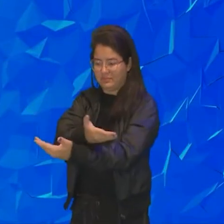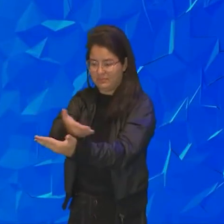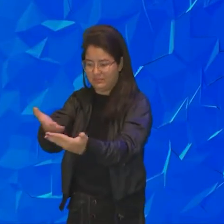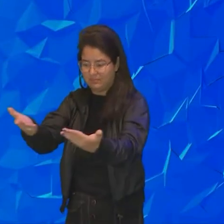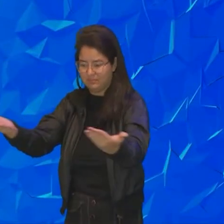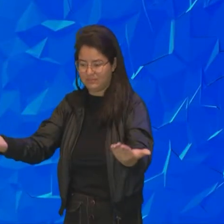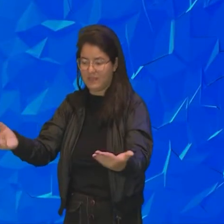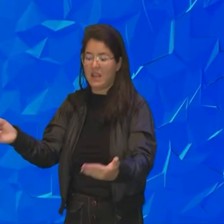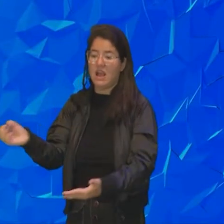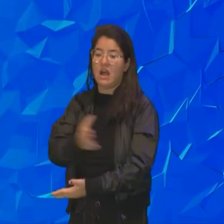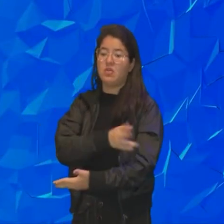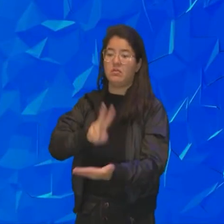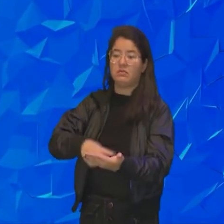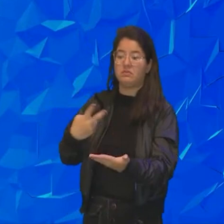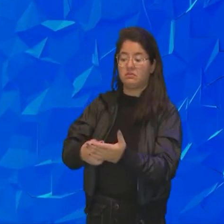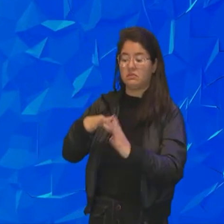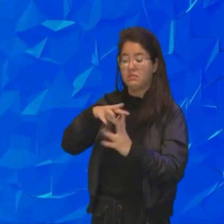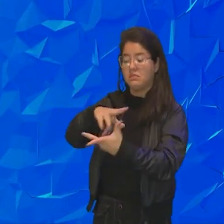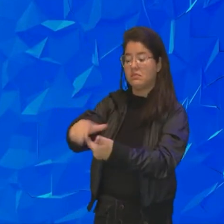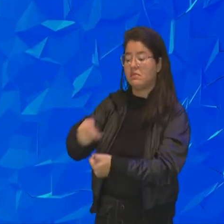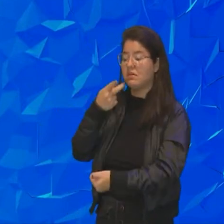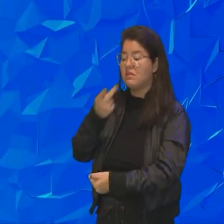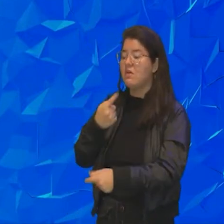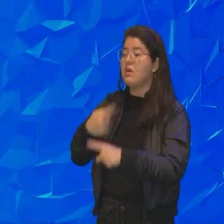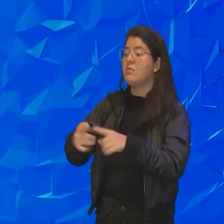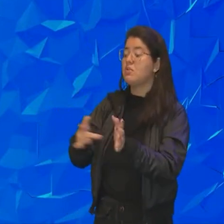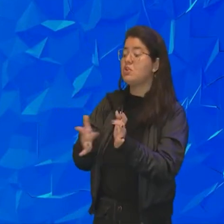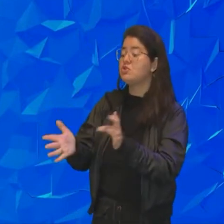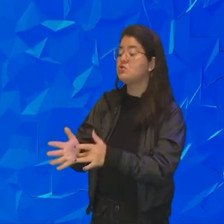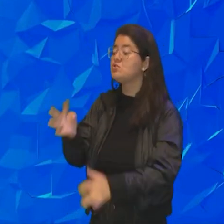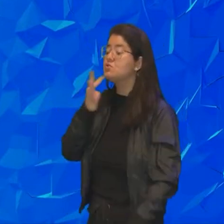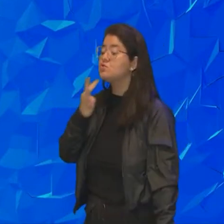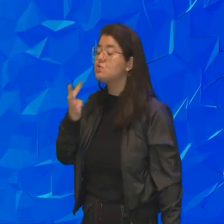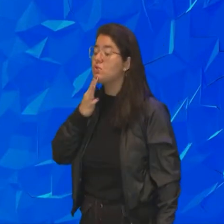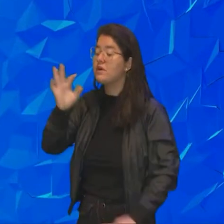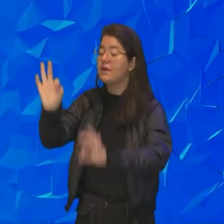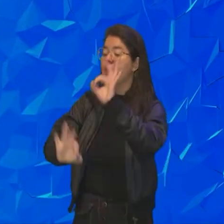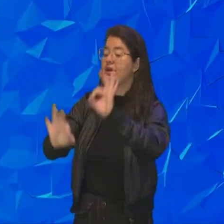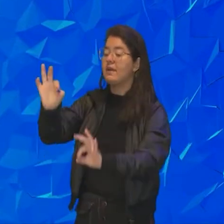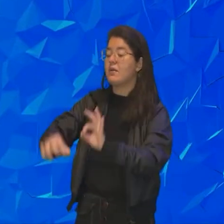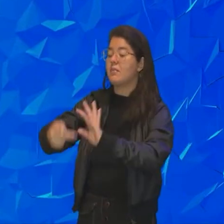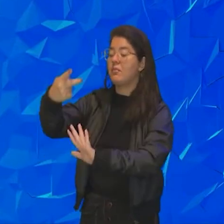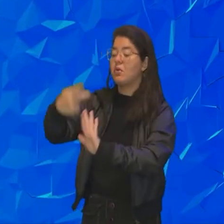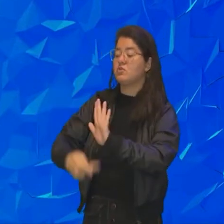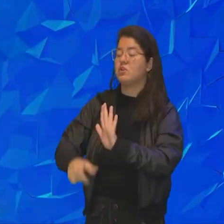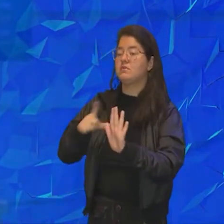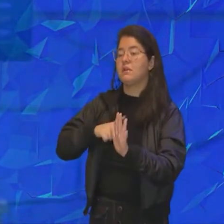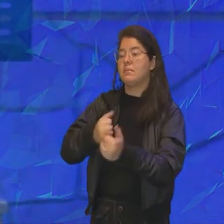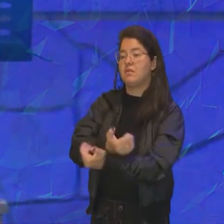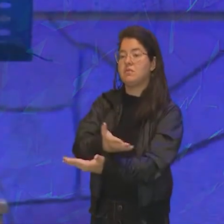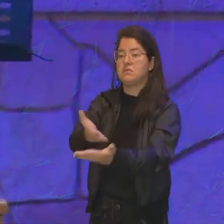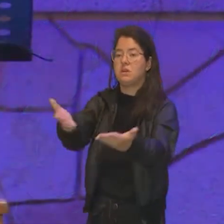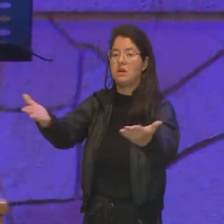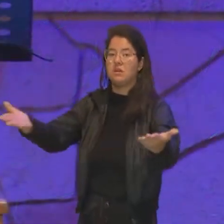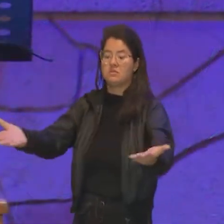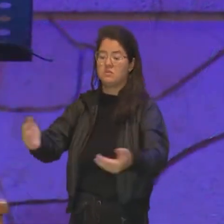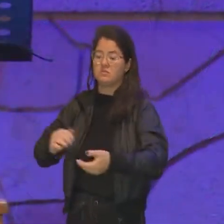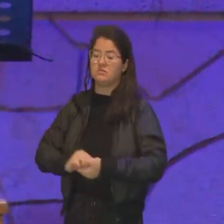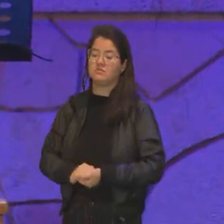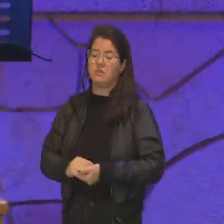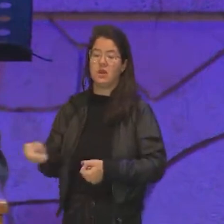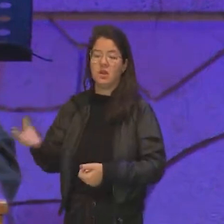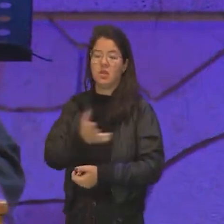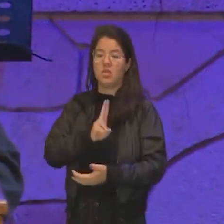A Nova Versão Internacional diz assim: porque sou eu que conheço os planos que eu tenho para você. A